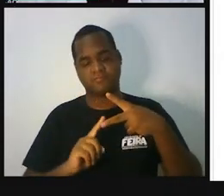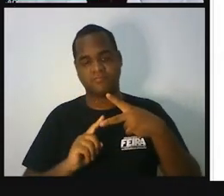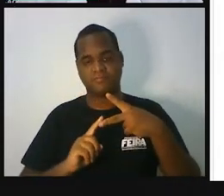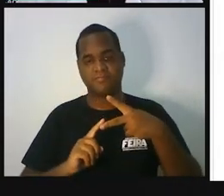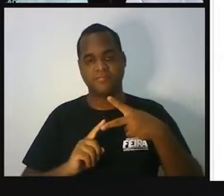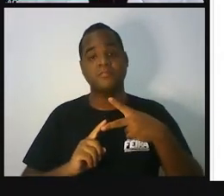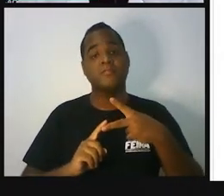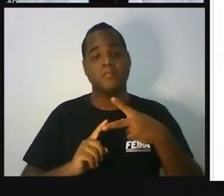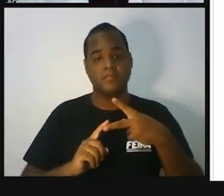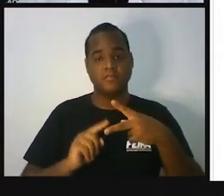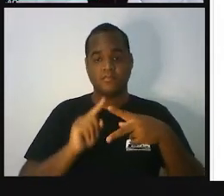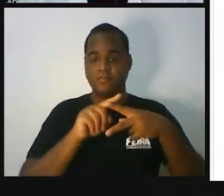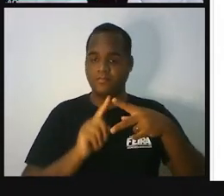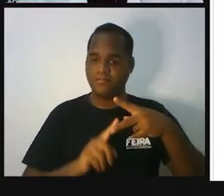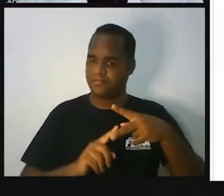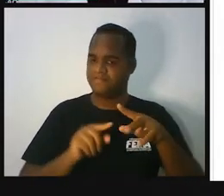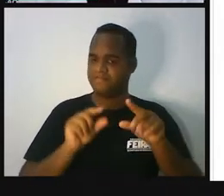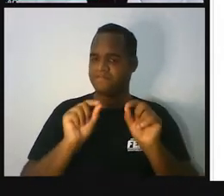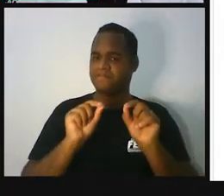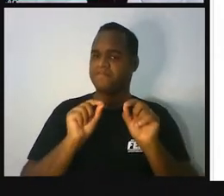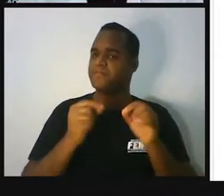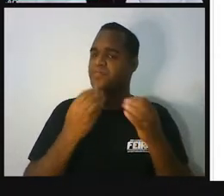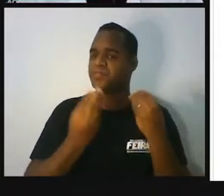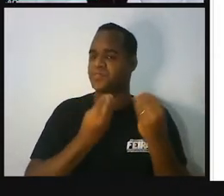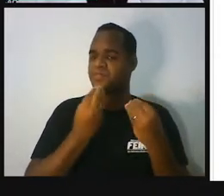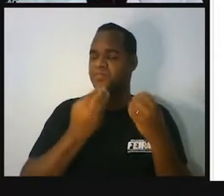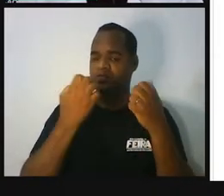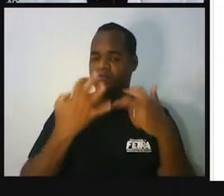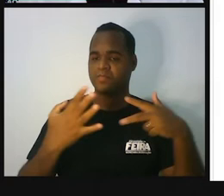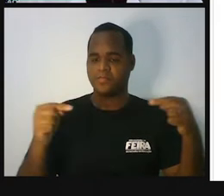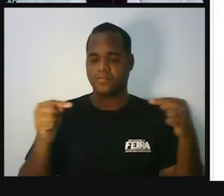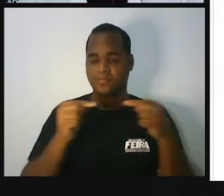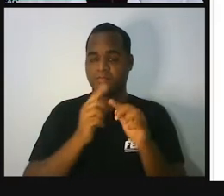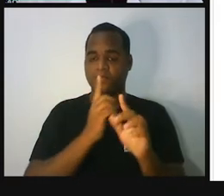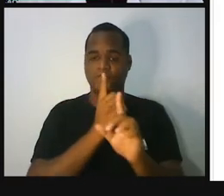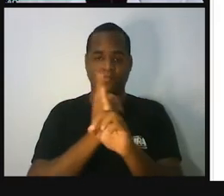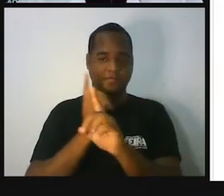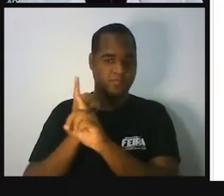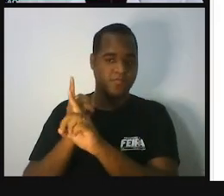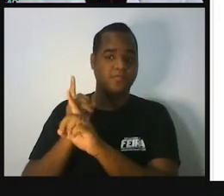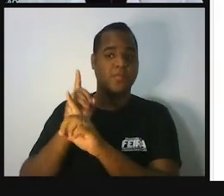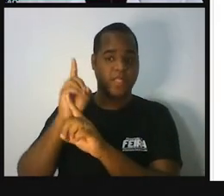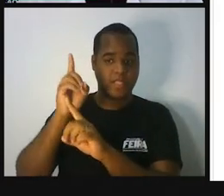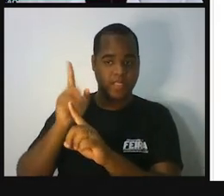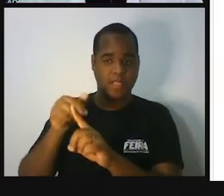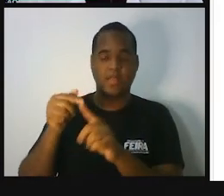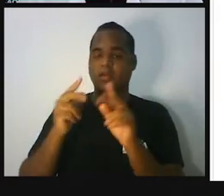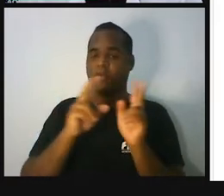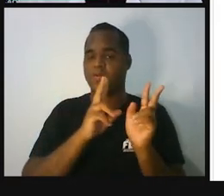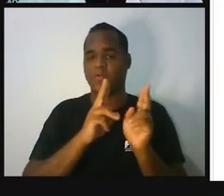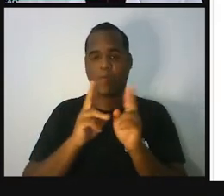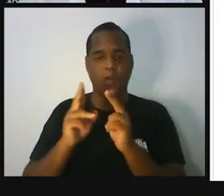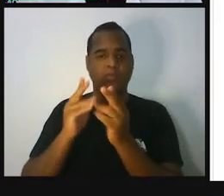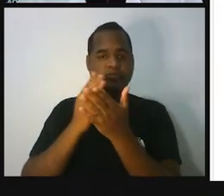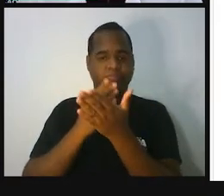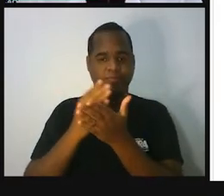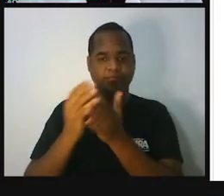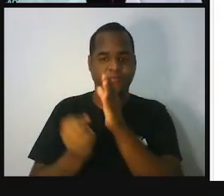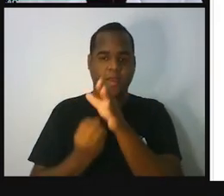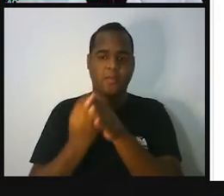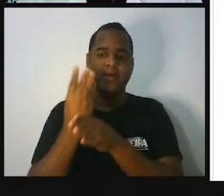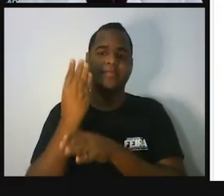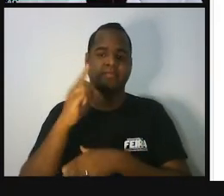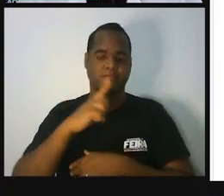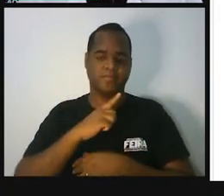e como é que essa semi-retas estão estão se encontrando no mesmo ponto de origem Elas começam